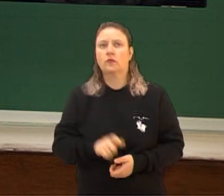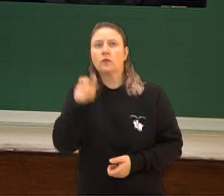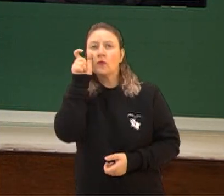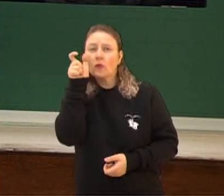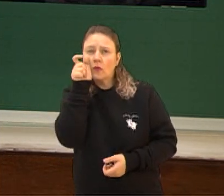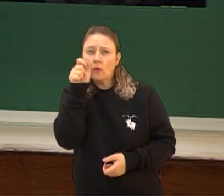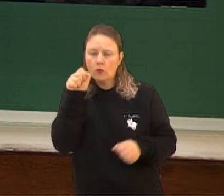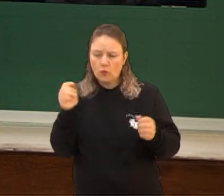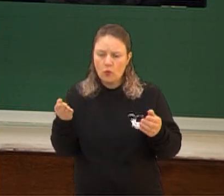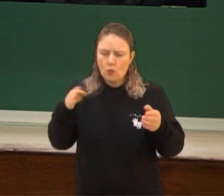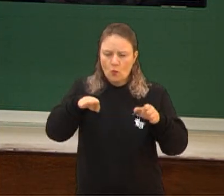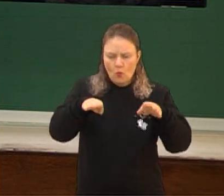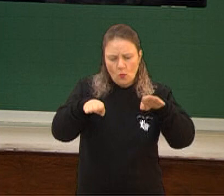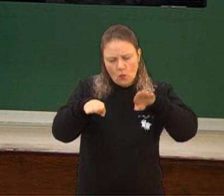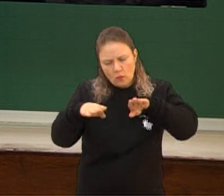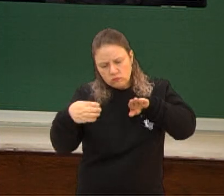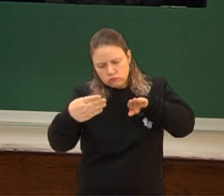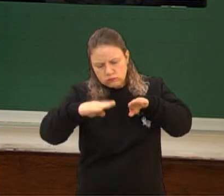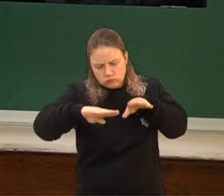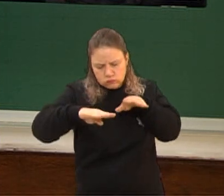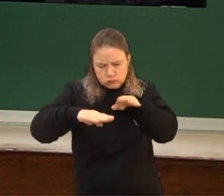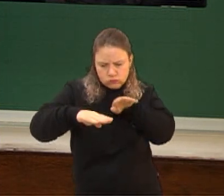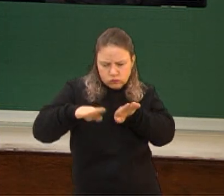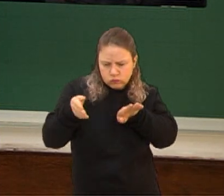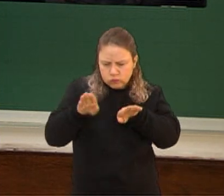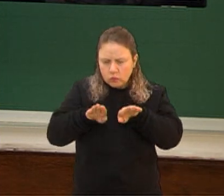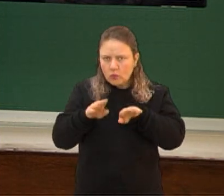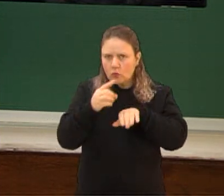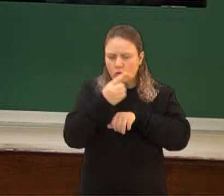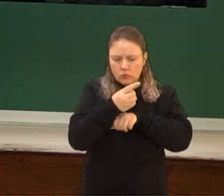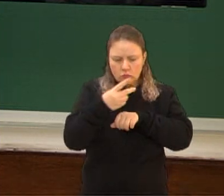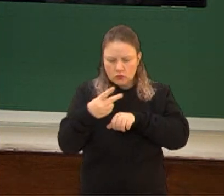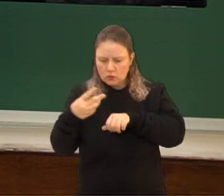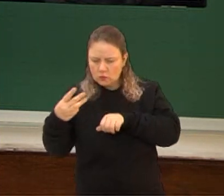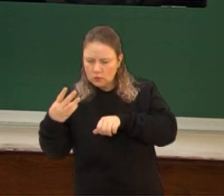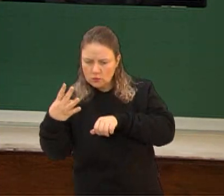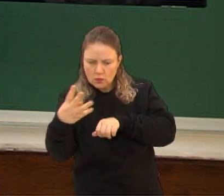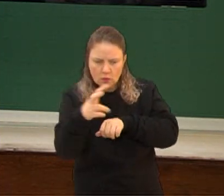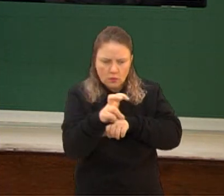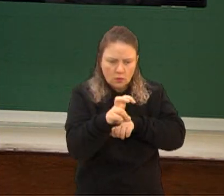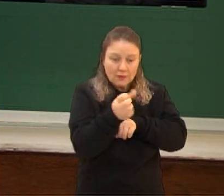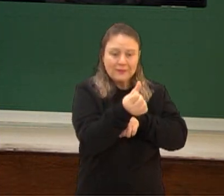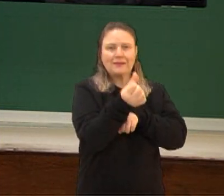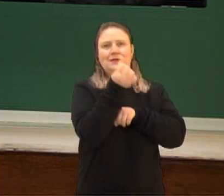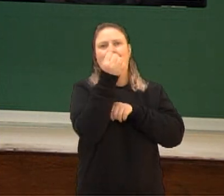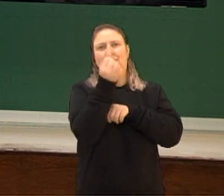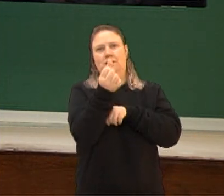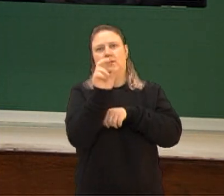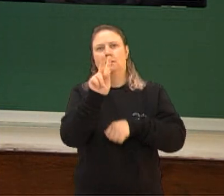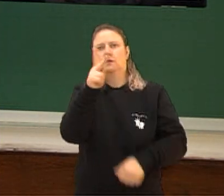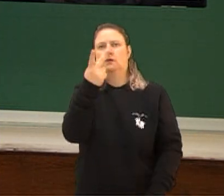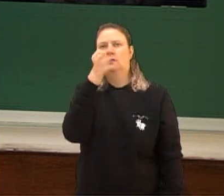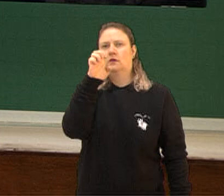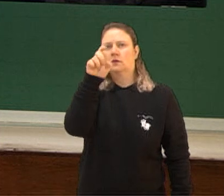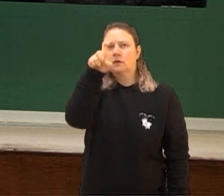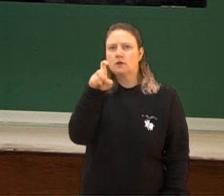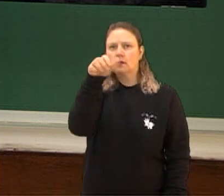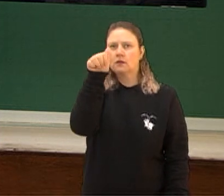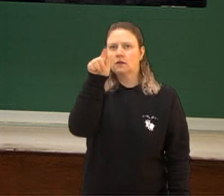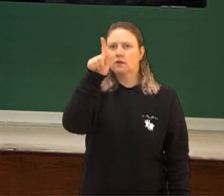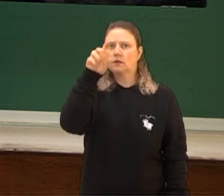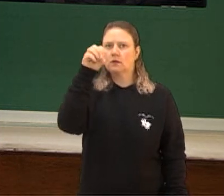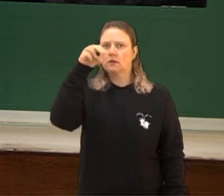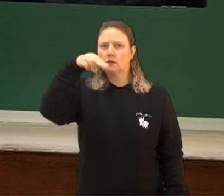essa figura plana, esse polígono aqui, quantos lados tem? 1, 2, 3, 4, 5, 6. Então, ele é um hexágono. Logo, ele vai